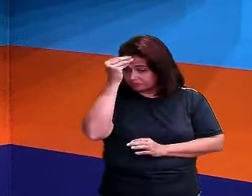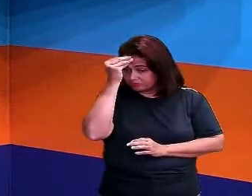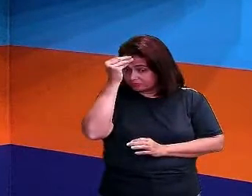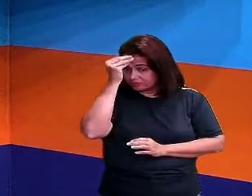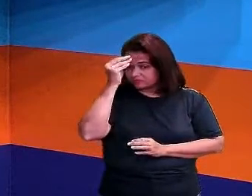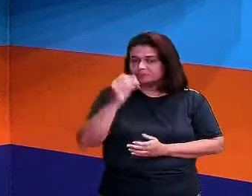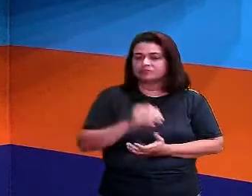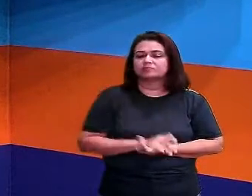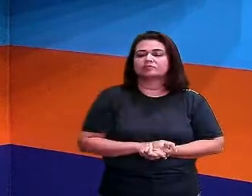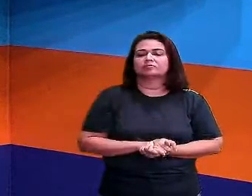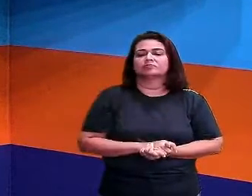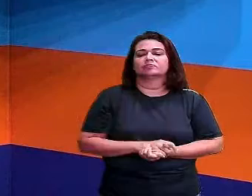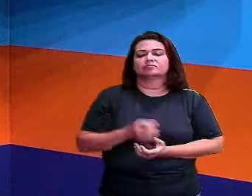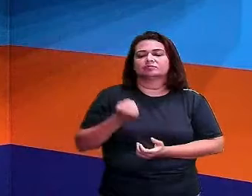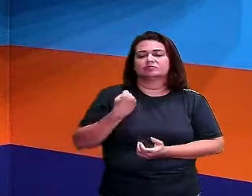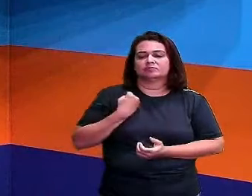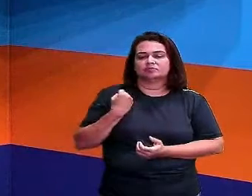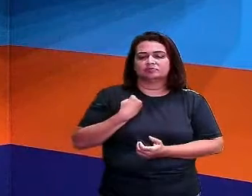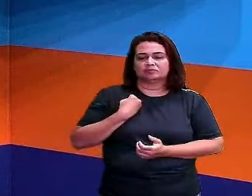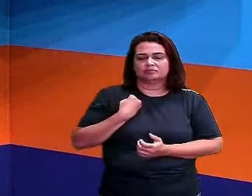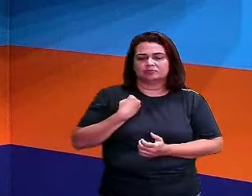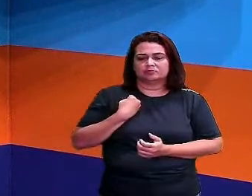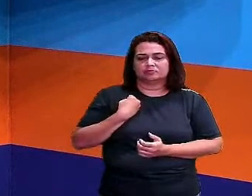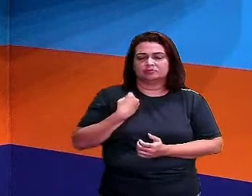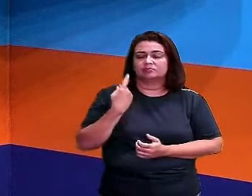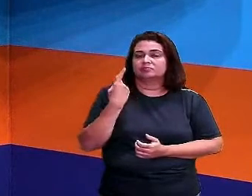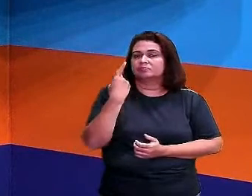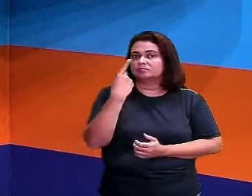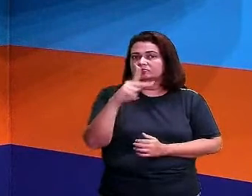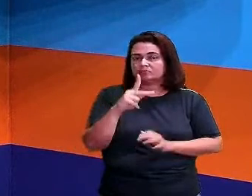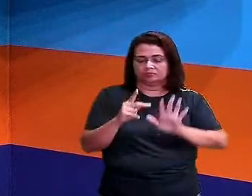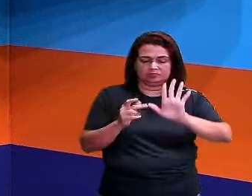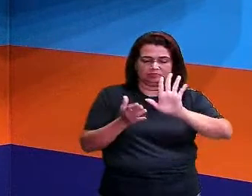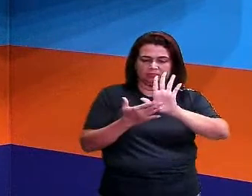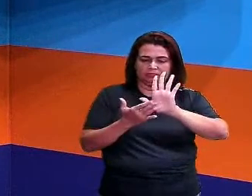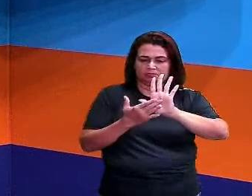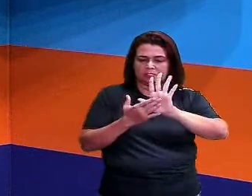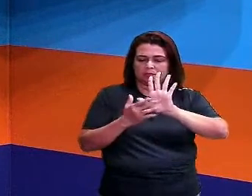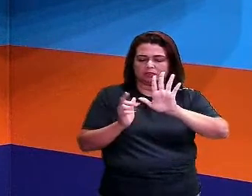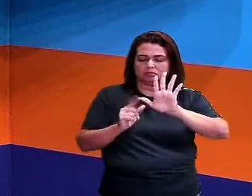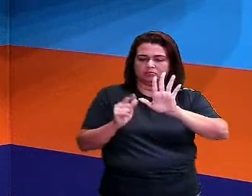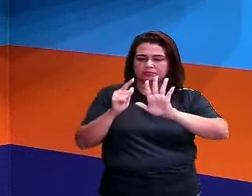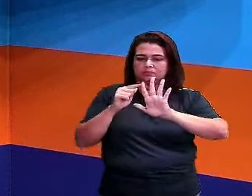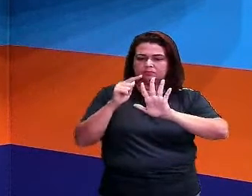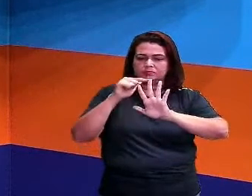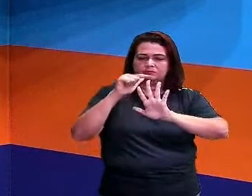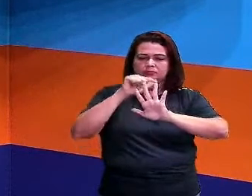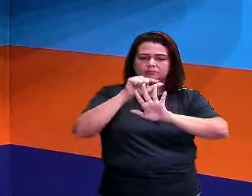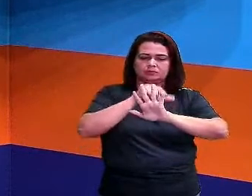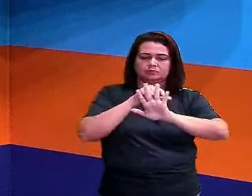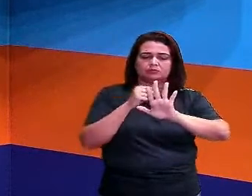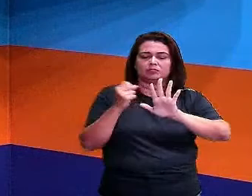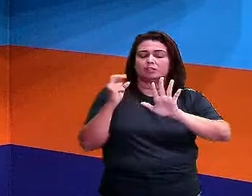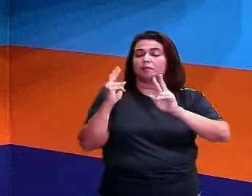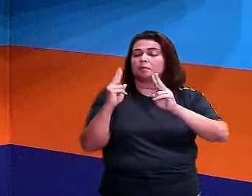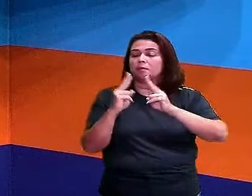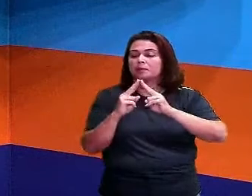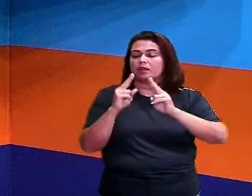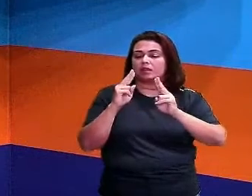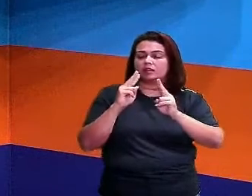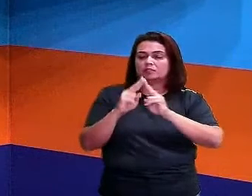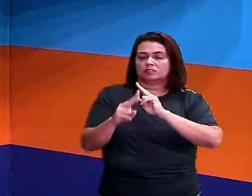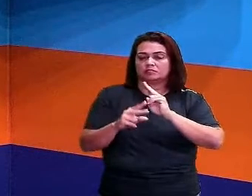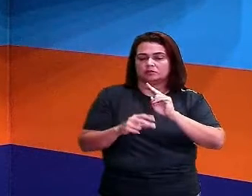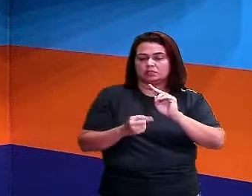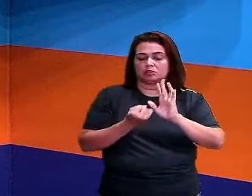assunto. O número de dedos de uma mão, ele é par ou ele é ímpar? Quantos